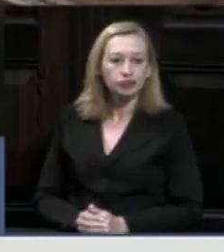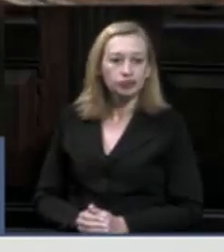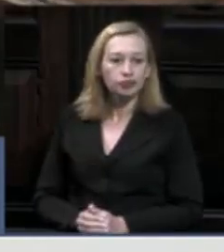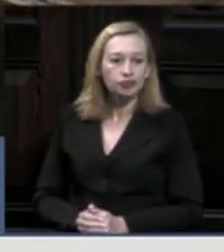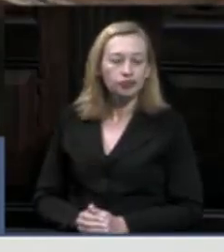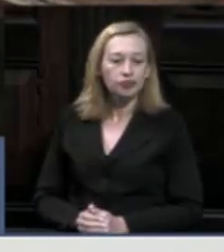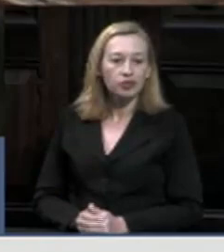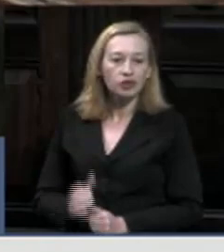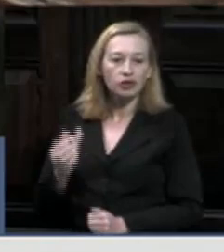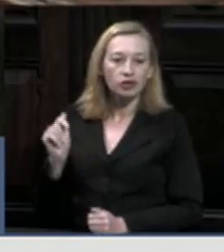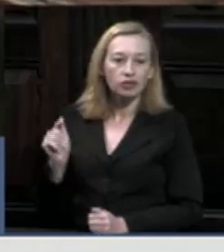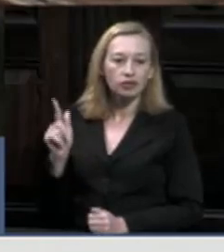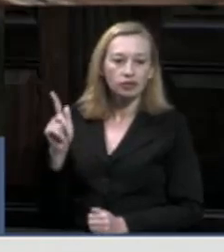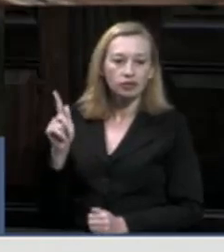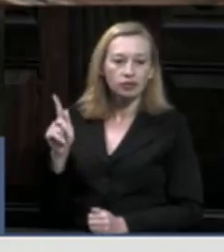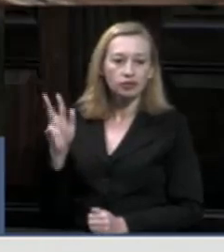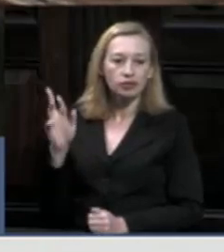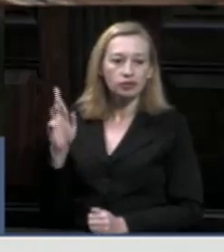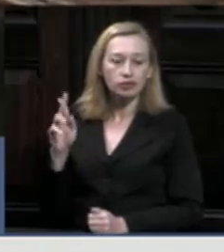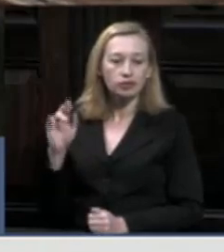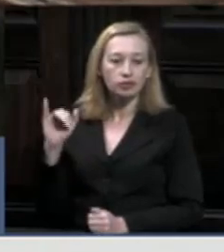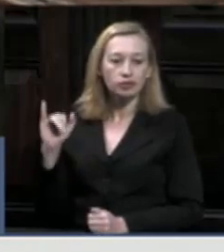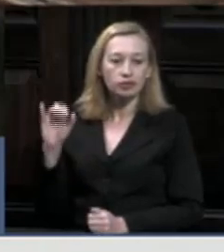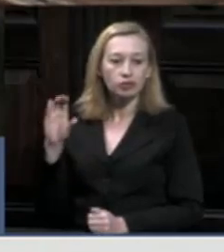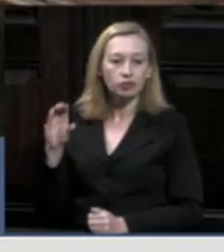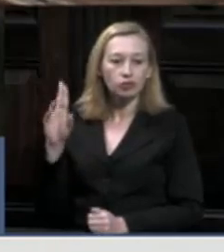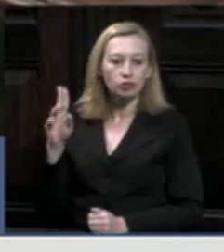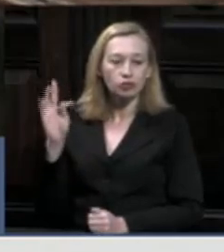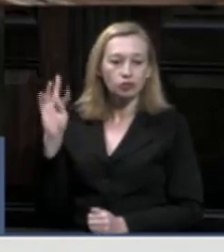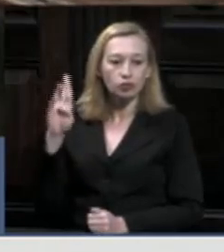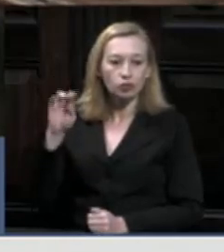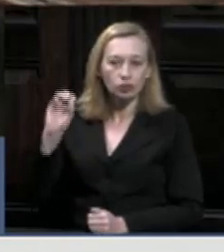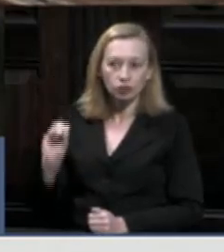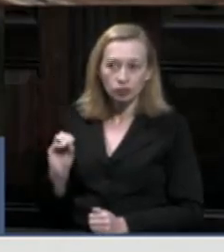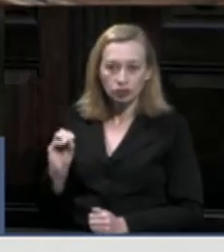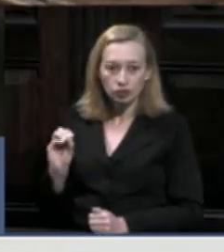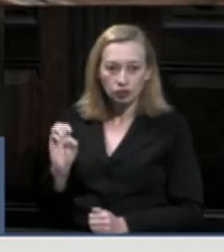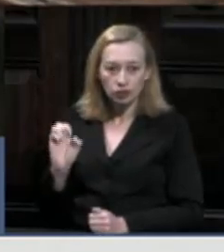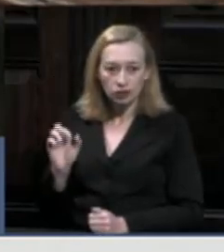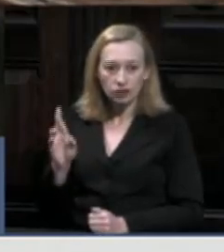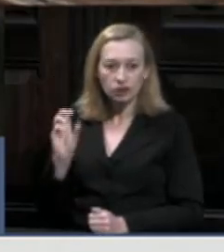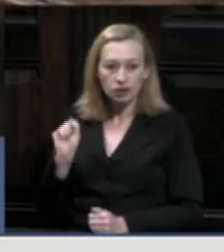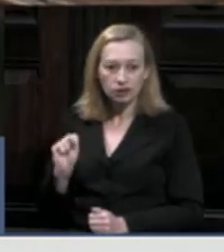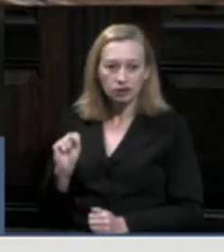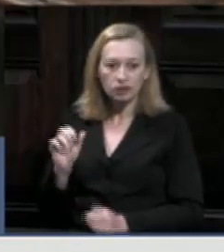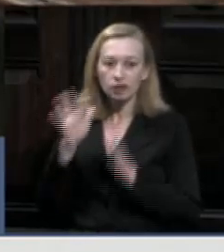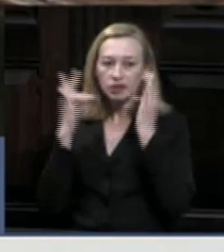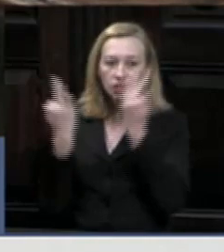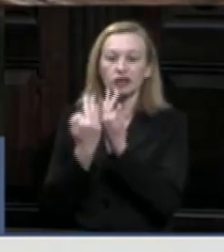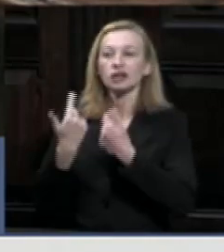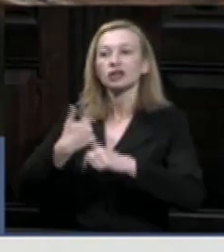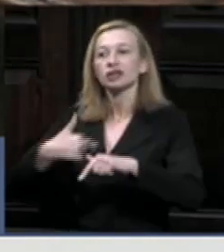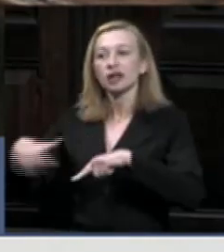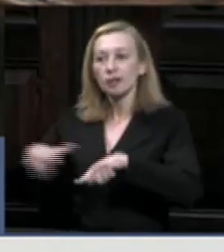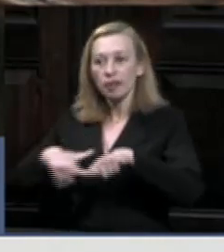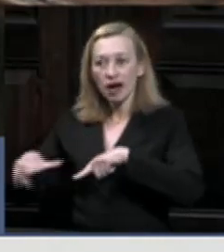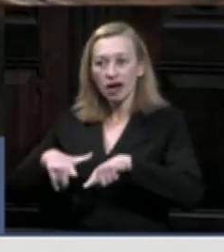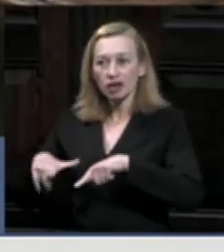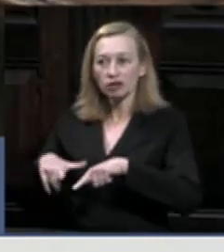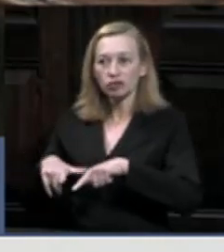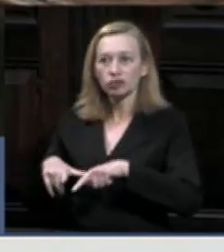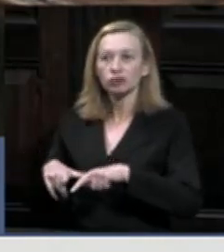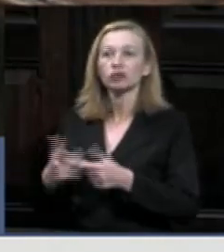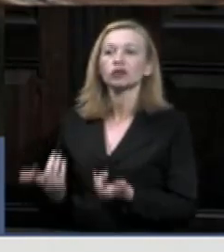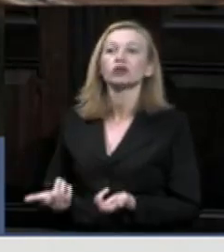agricultores familiares que trabalham no mercado de flores eu sei que existe uma